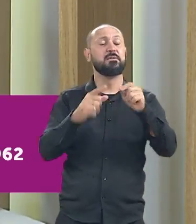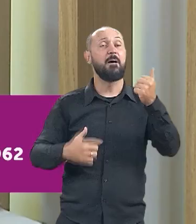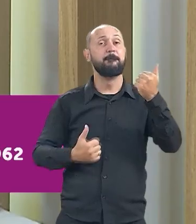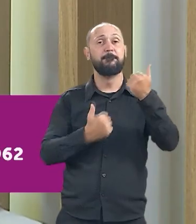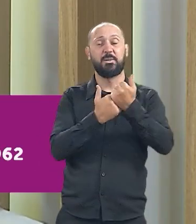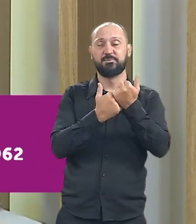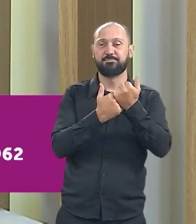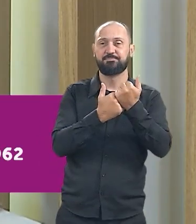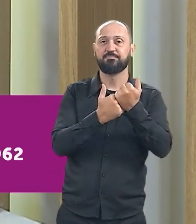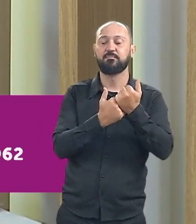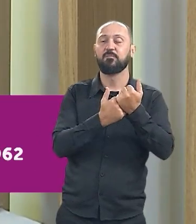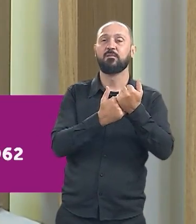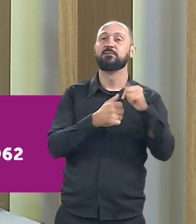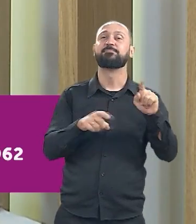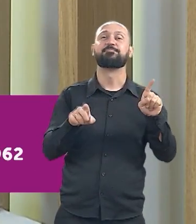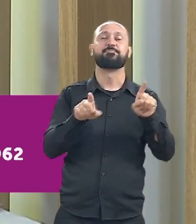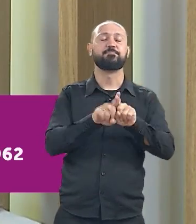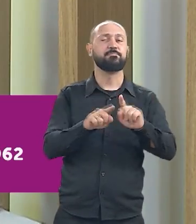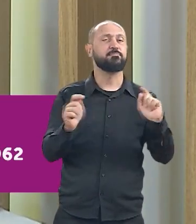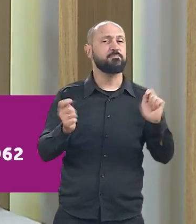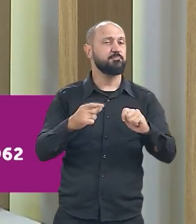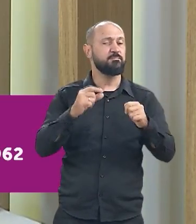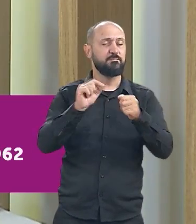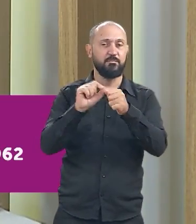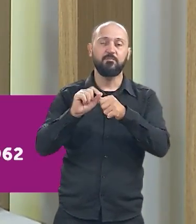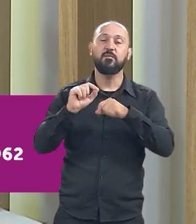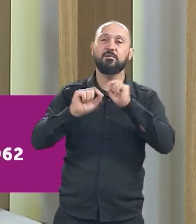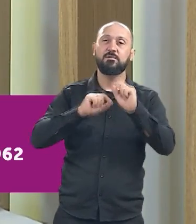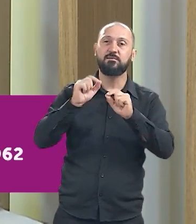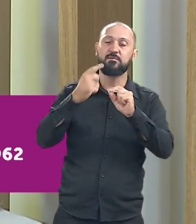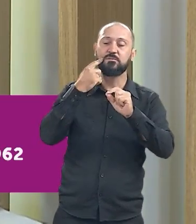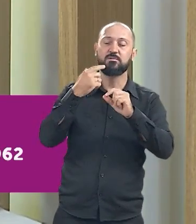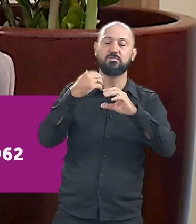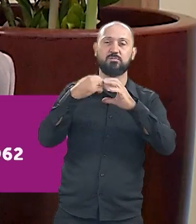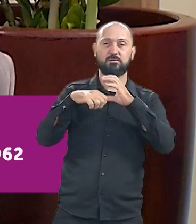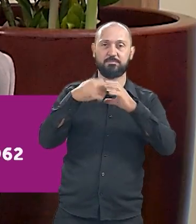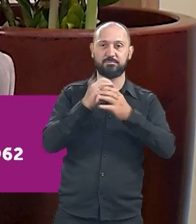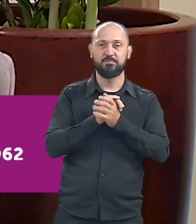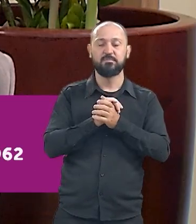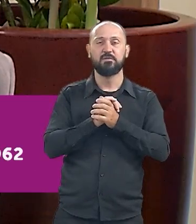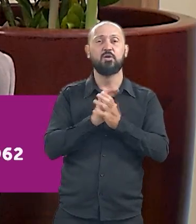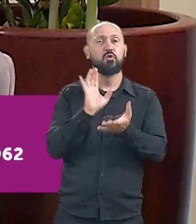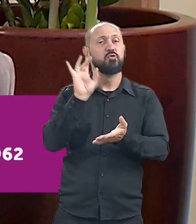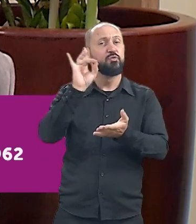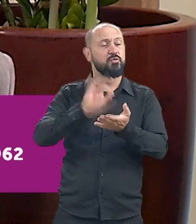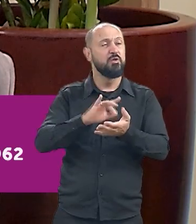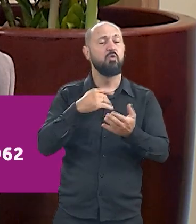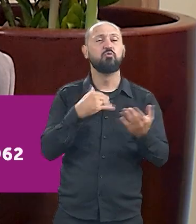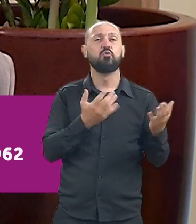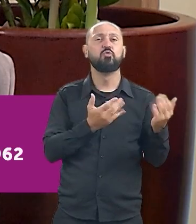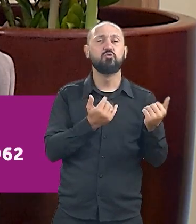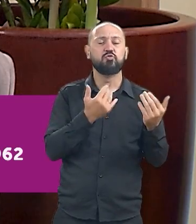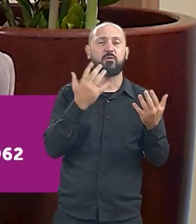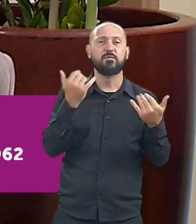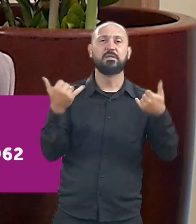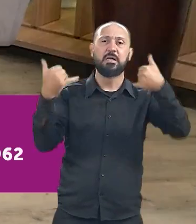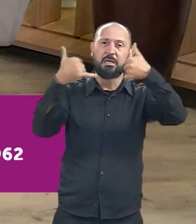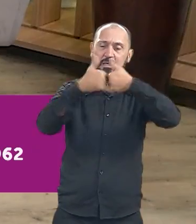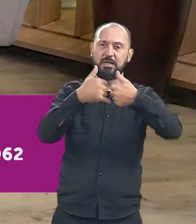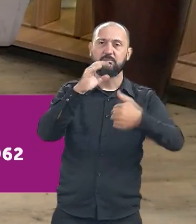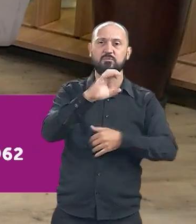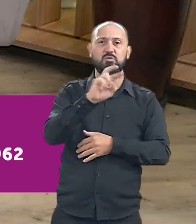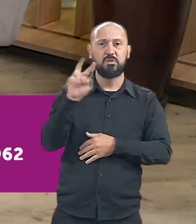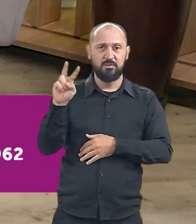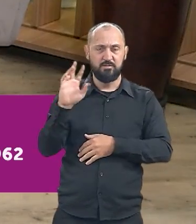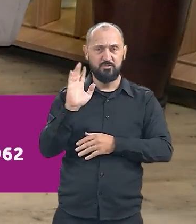emocional também pode ser feito através desses outros canais. E, de fato, os jovens têm ligado bastante para o CVV?